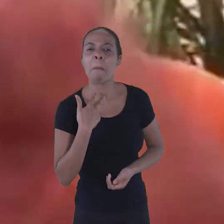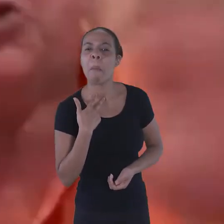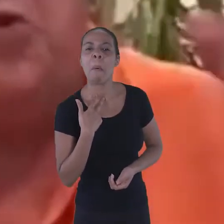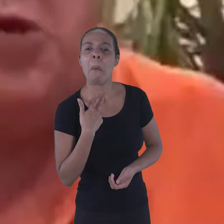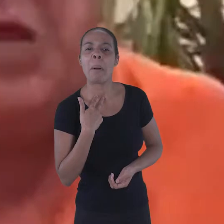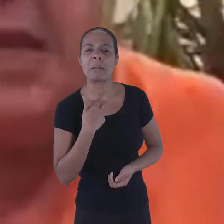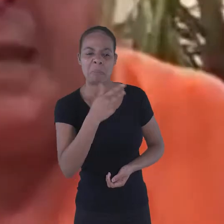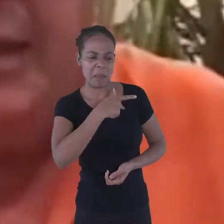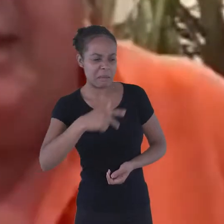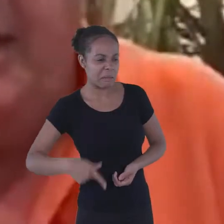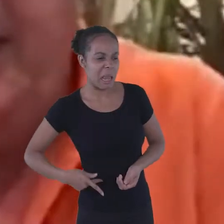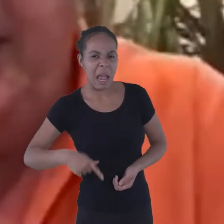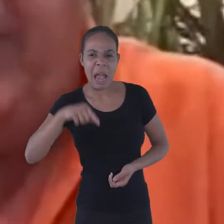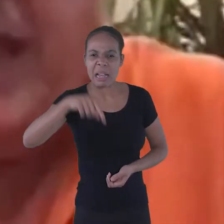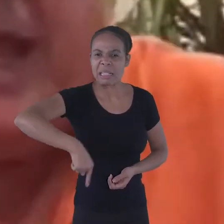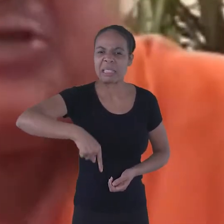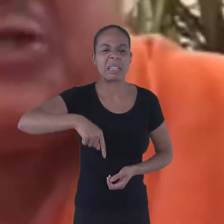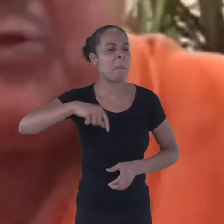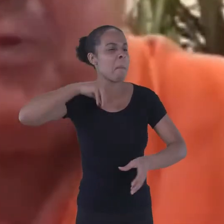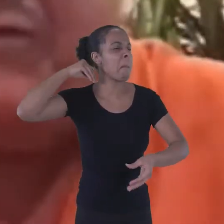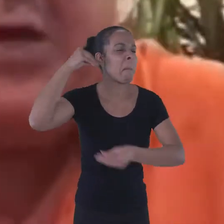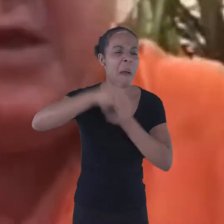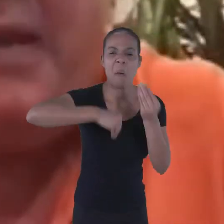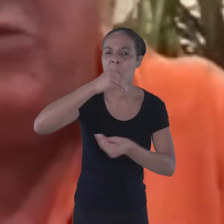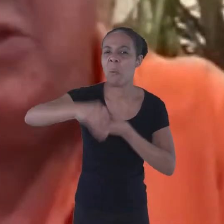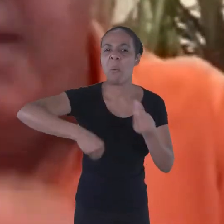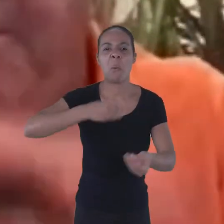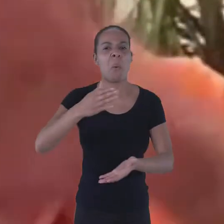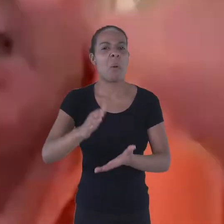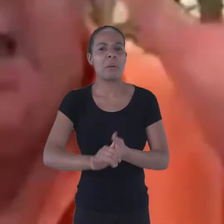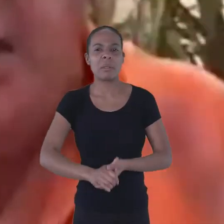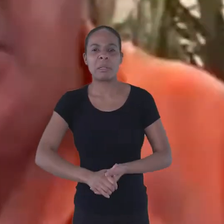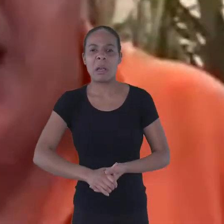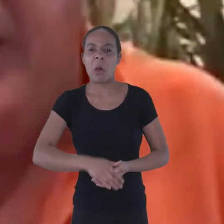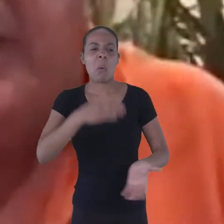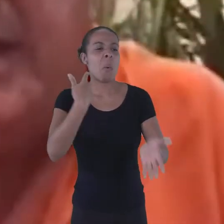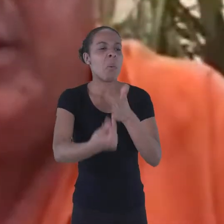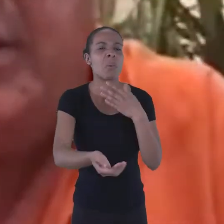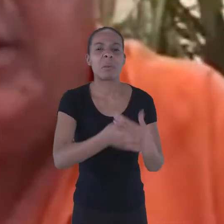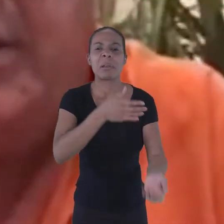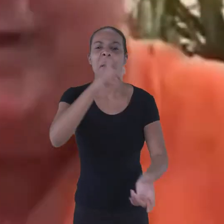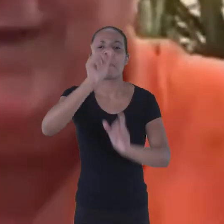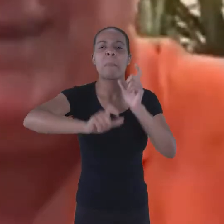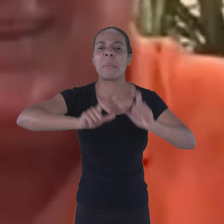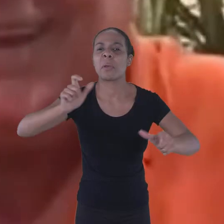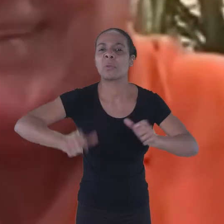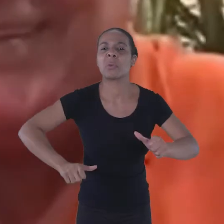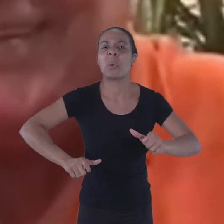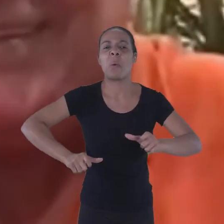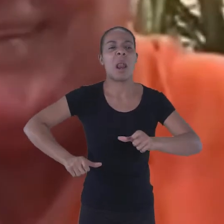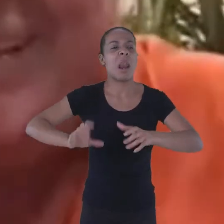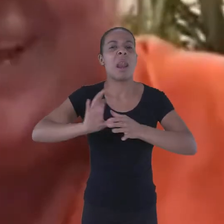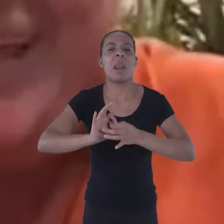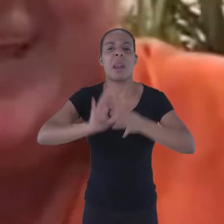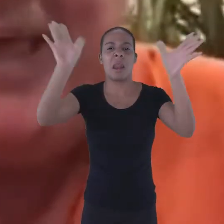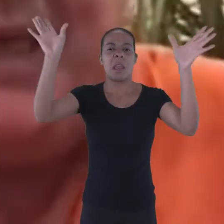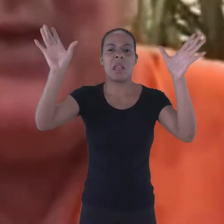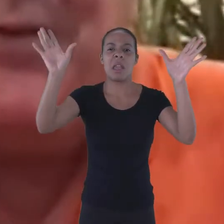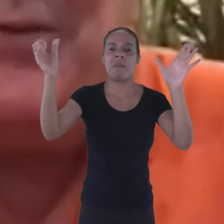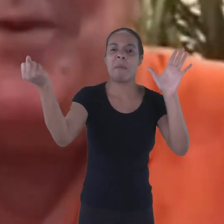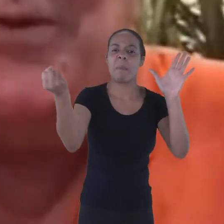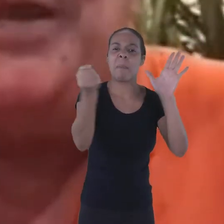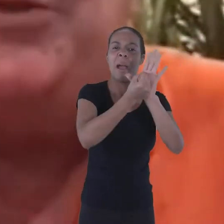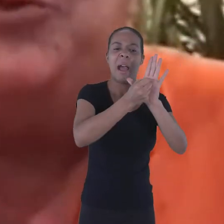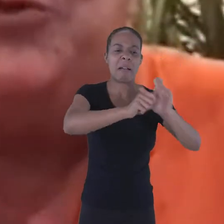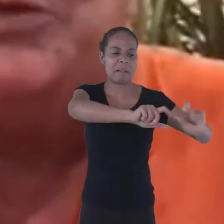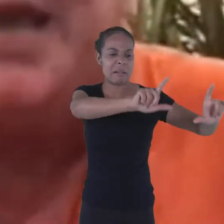numa zona, ele vai dar registro profissional para tudo que é piranha do Brasil, tinha tudo isso. E